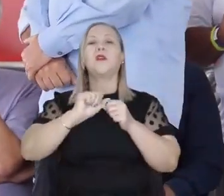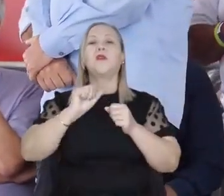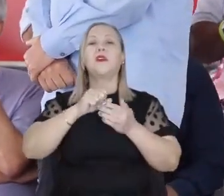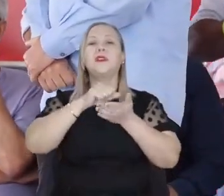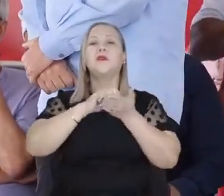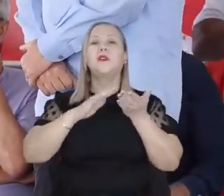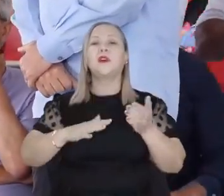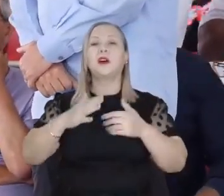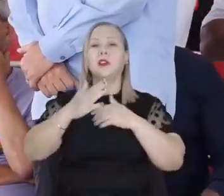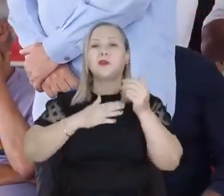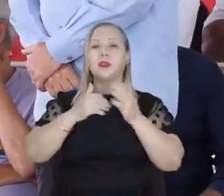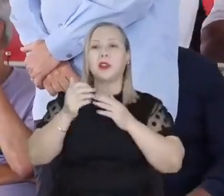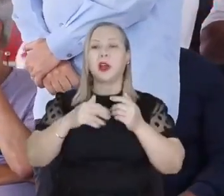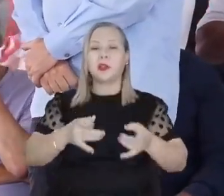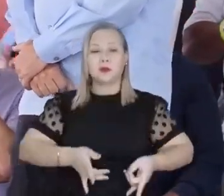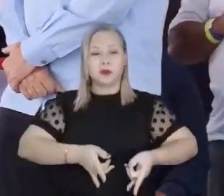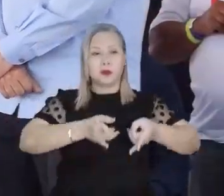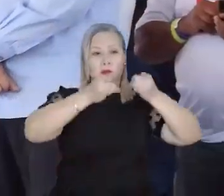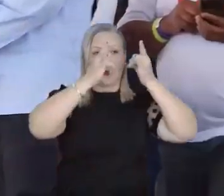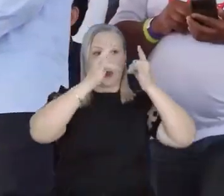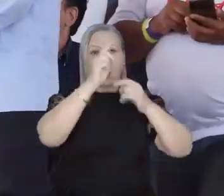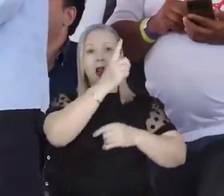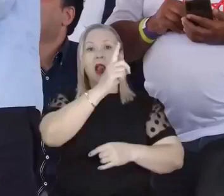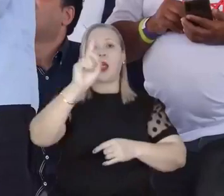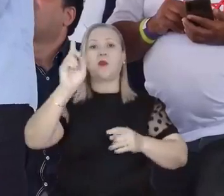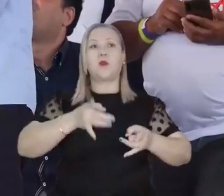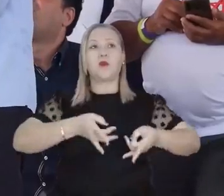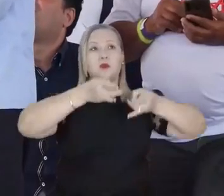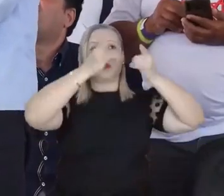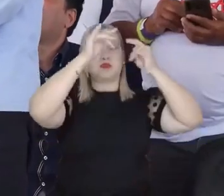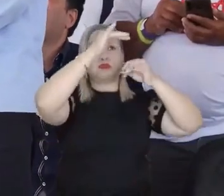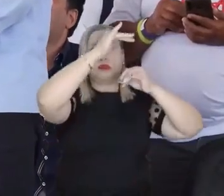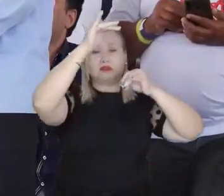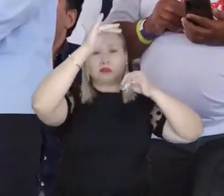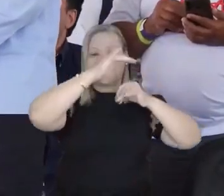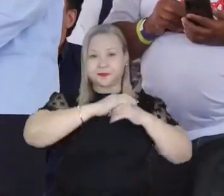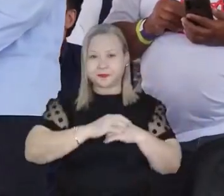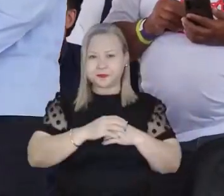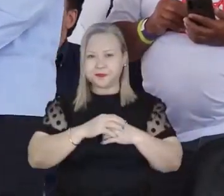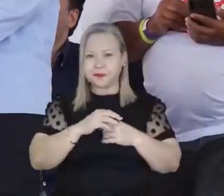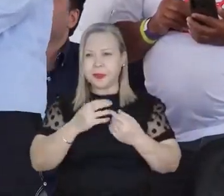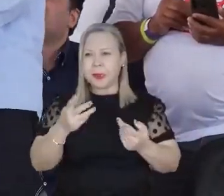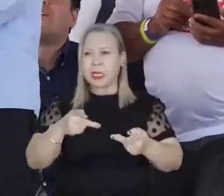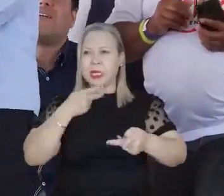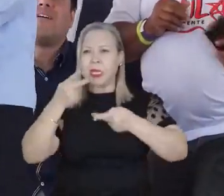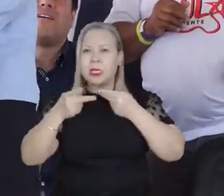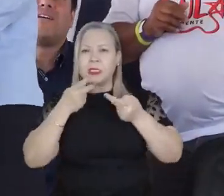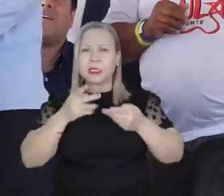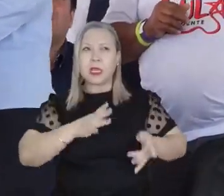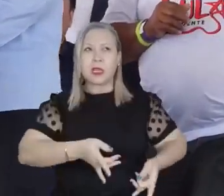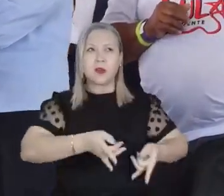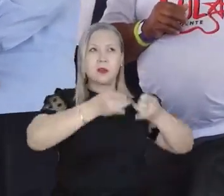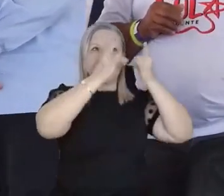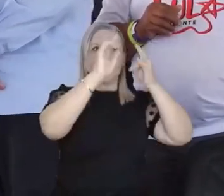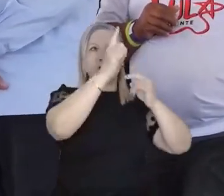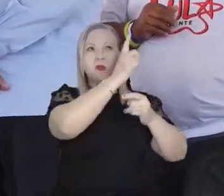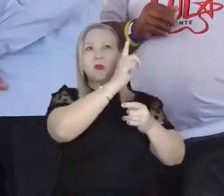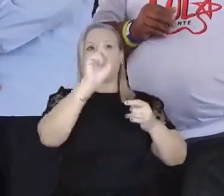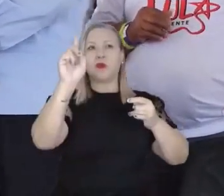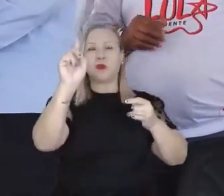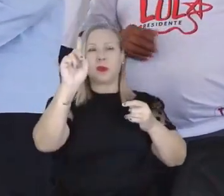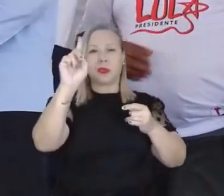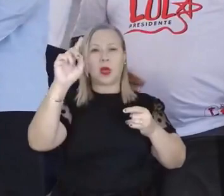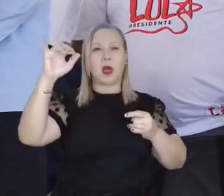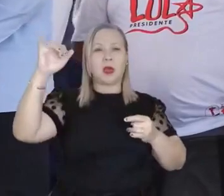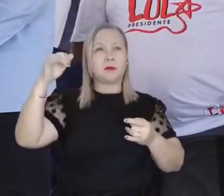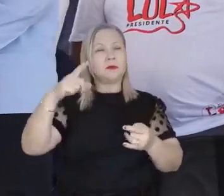prédio. E me disseram que no andar desse prédio tinha um avião, que era o Sucatinha,